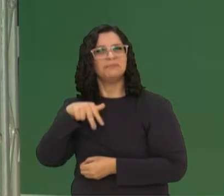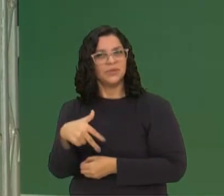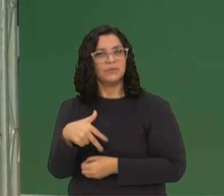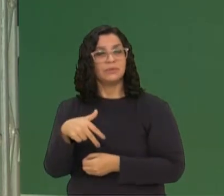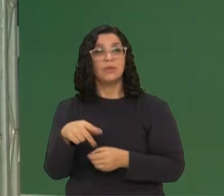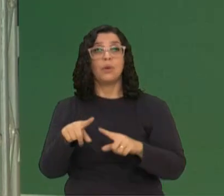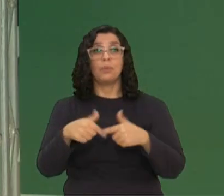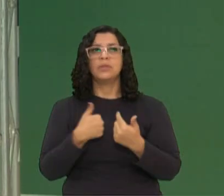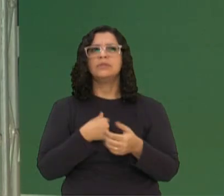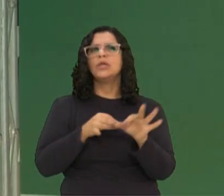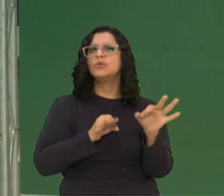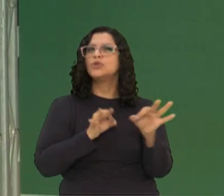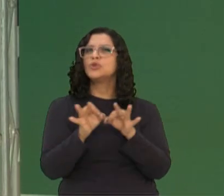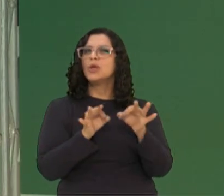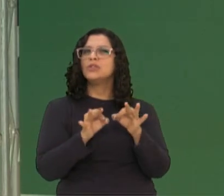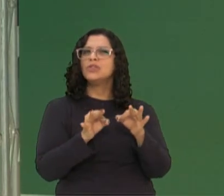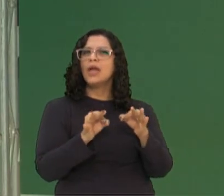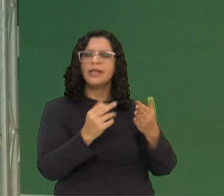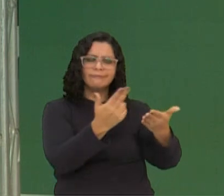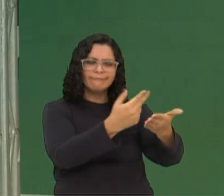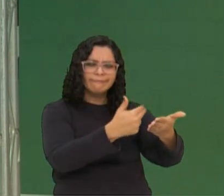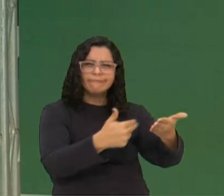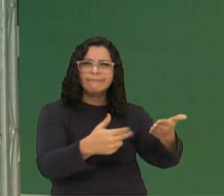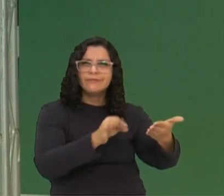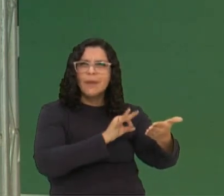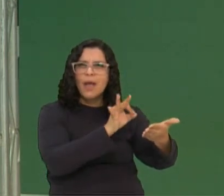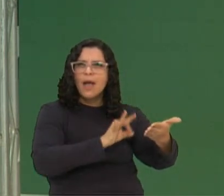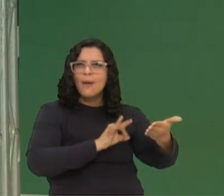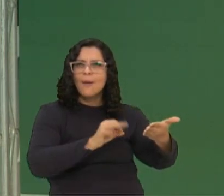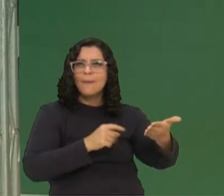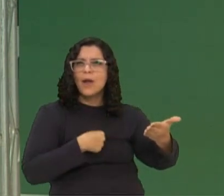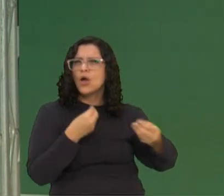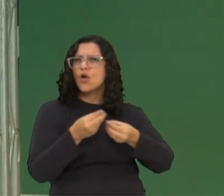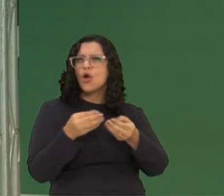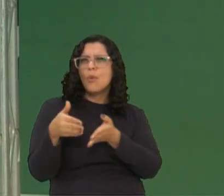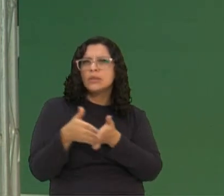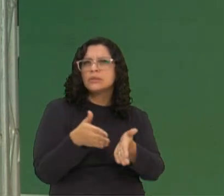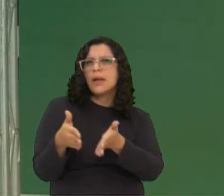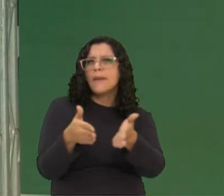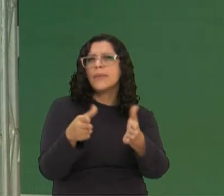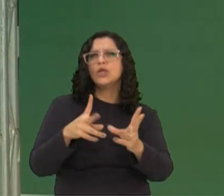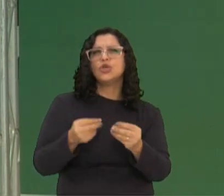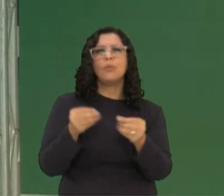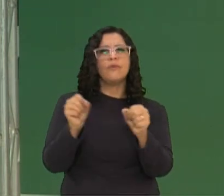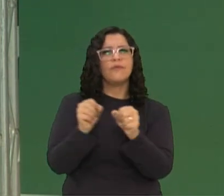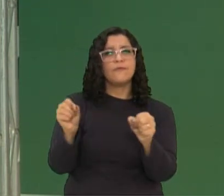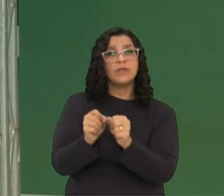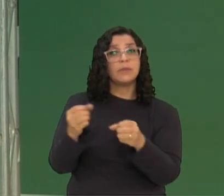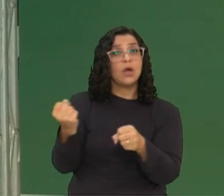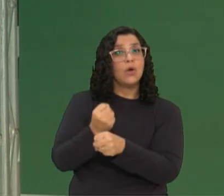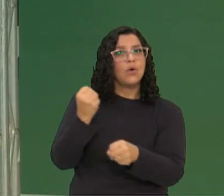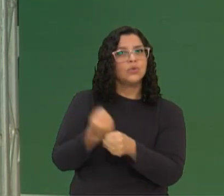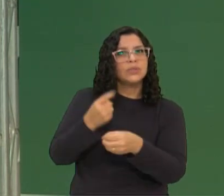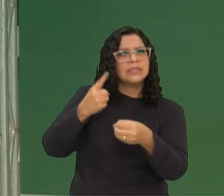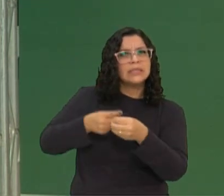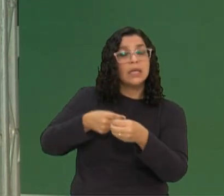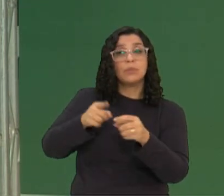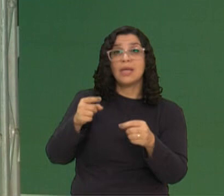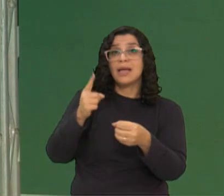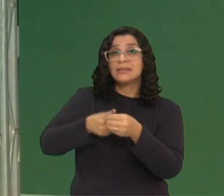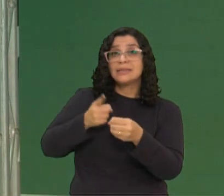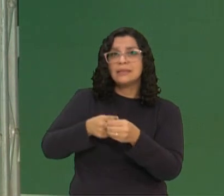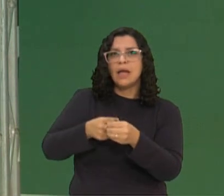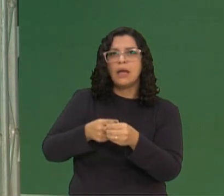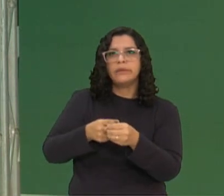você tem os planos dos desenhos da cidade, os trajetos, como foram feitos, que antes as cidades elas eram construídas